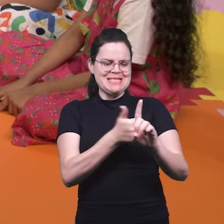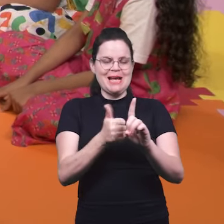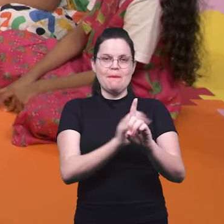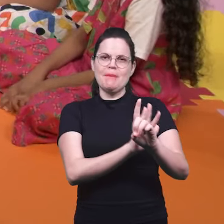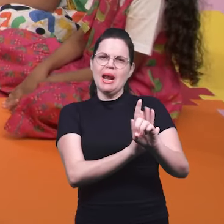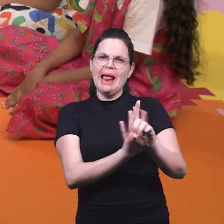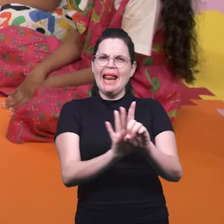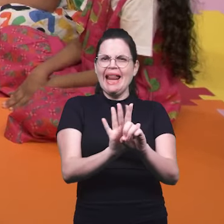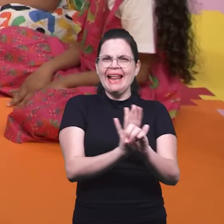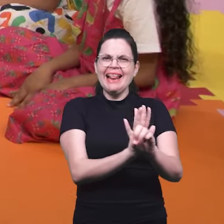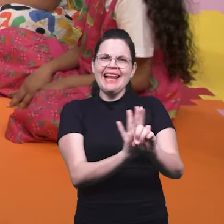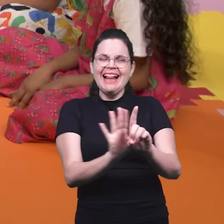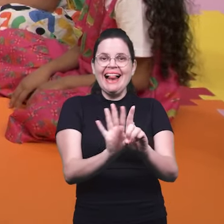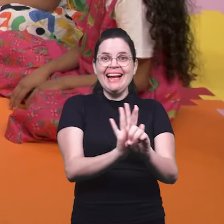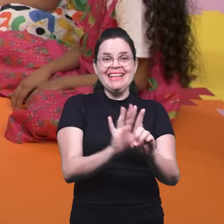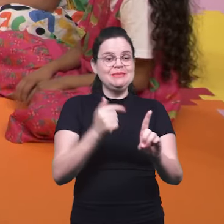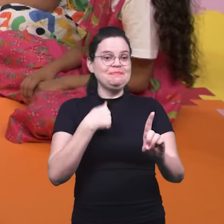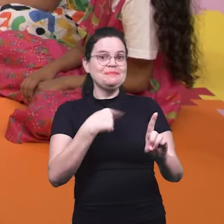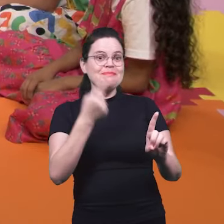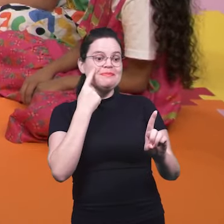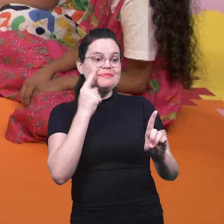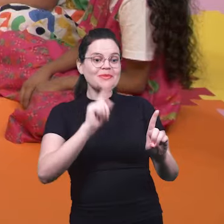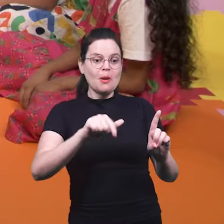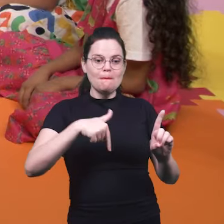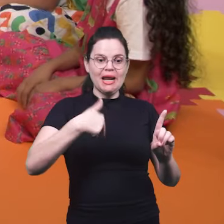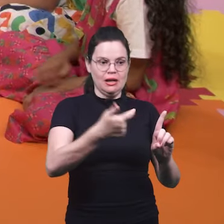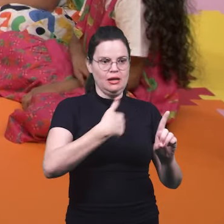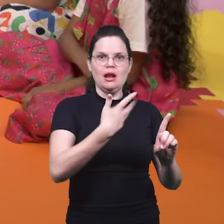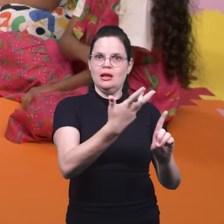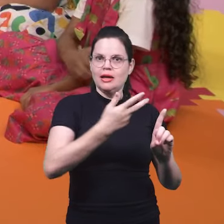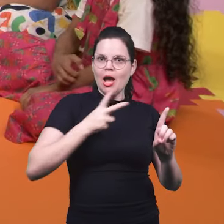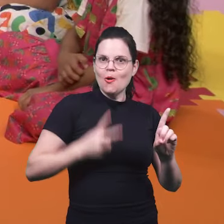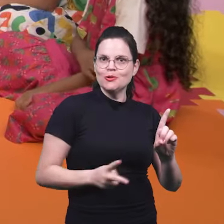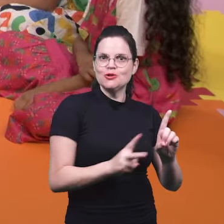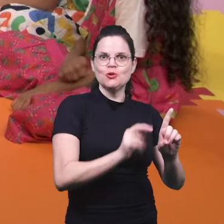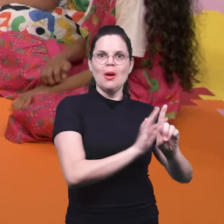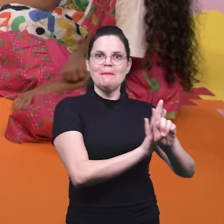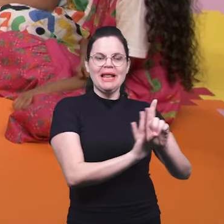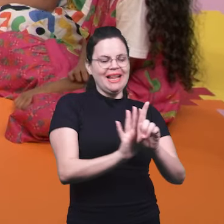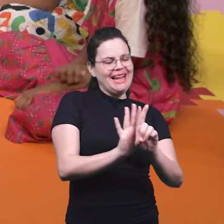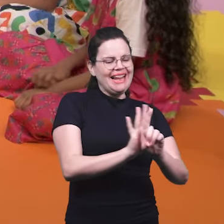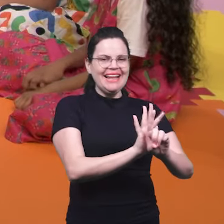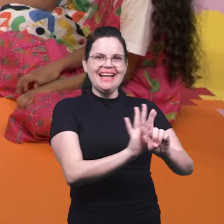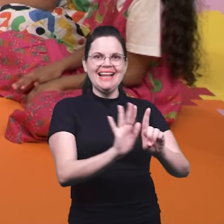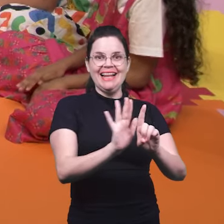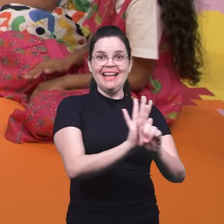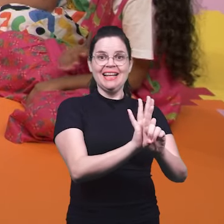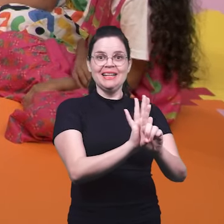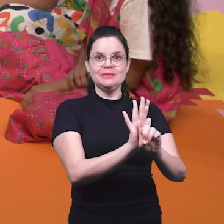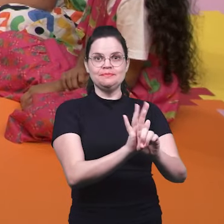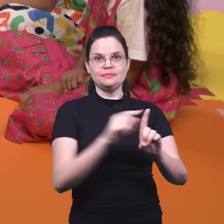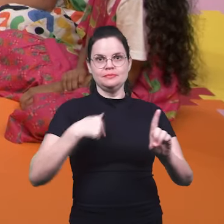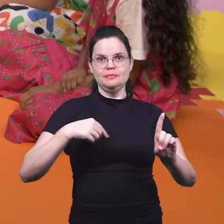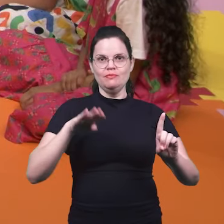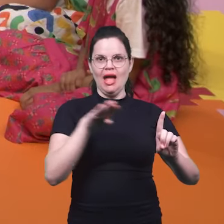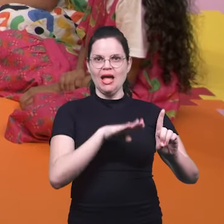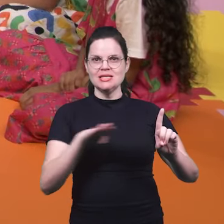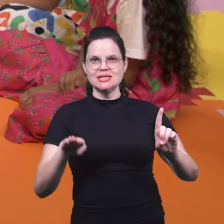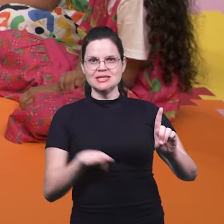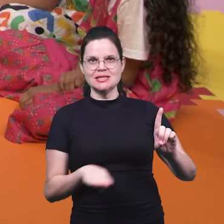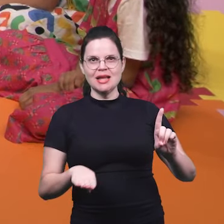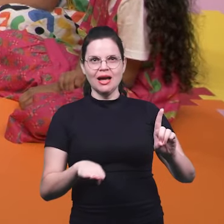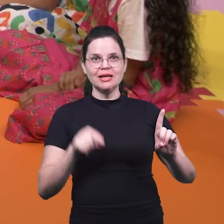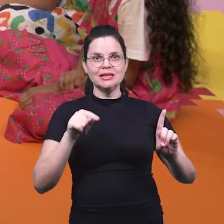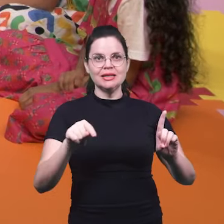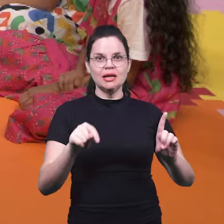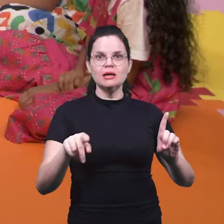a Jesus porque eles viam Jesus operar e queriam continuar seguindo a Jesus e pessoas como Zaqueu